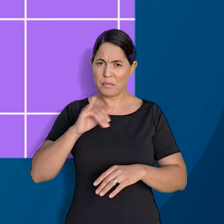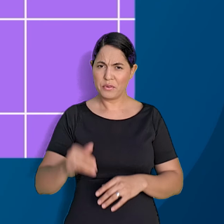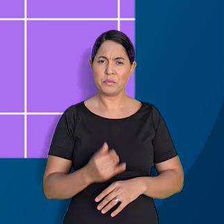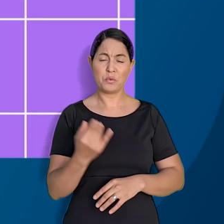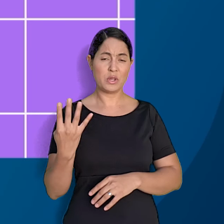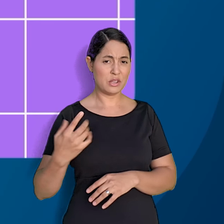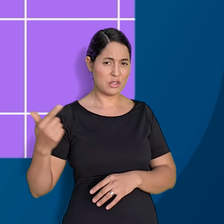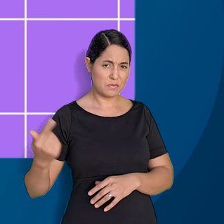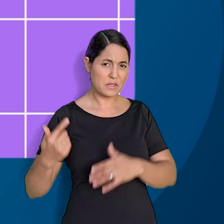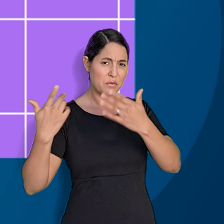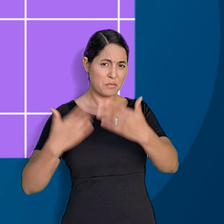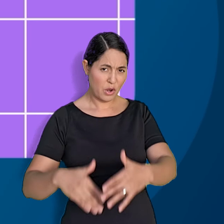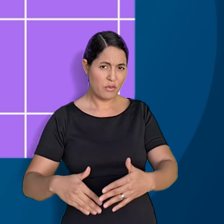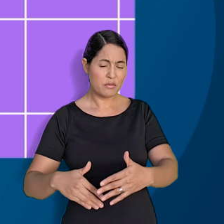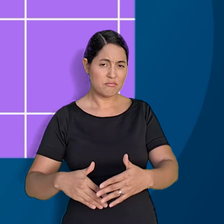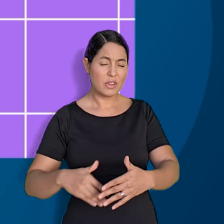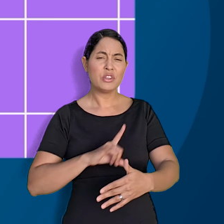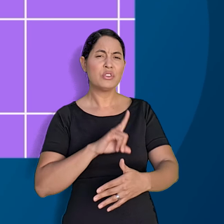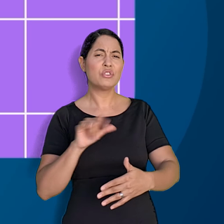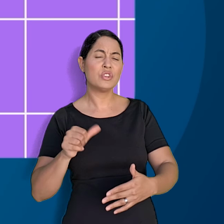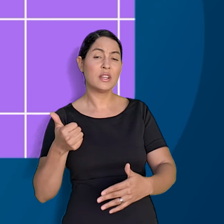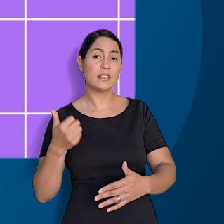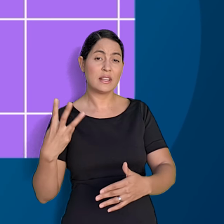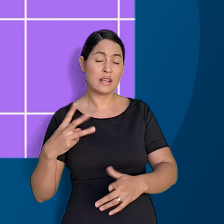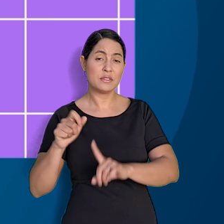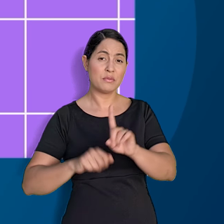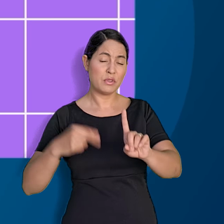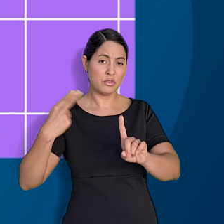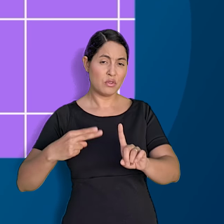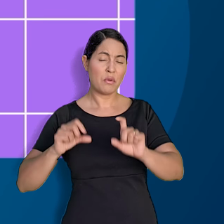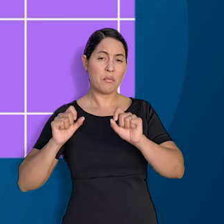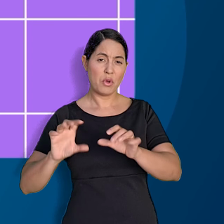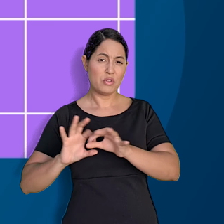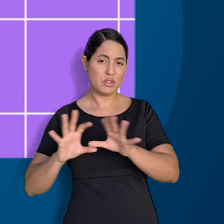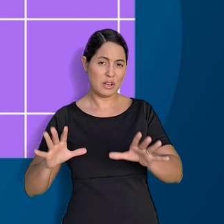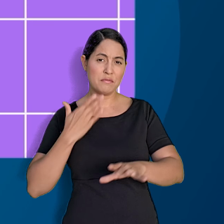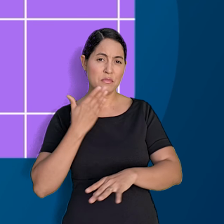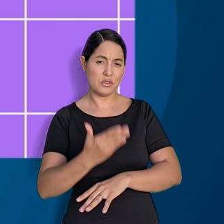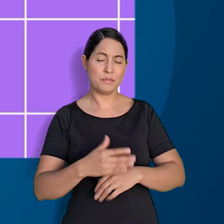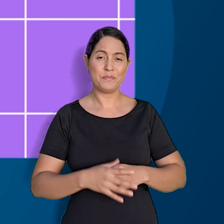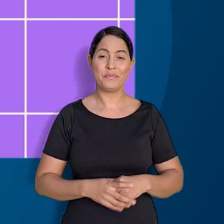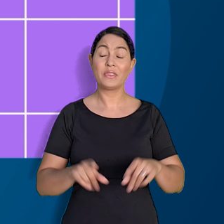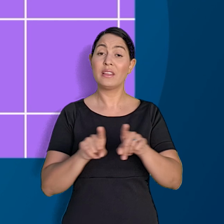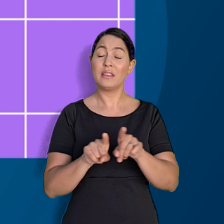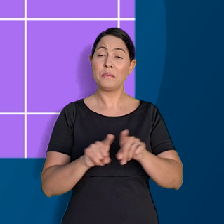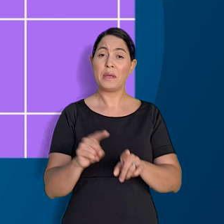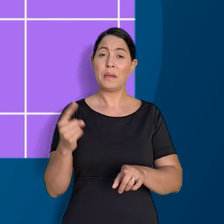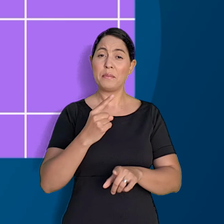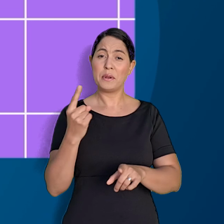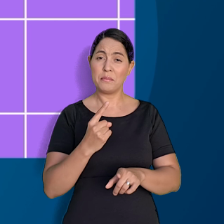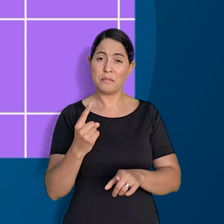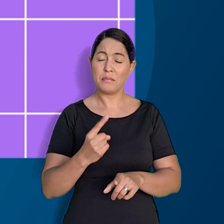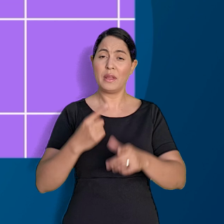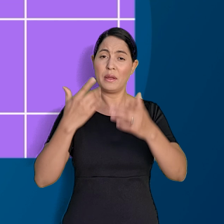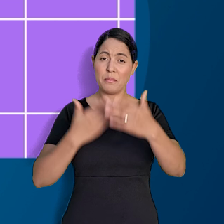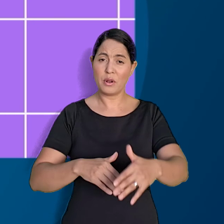do 47º EOU, 13 de novembro. Período de inscrição para reaproveitamento da primeira fase